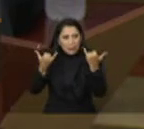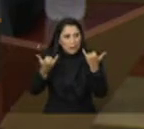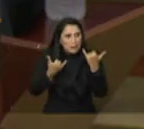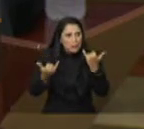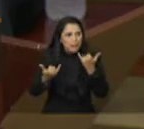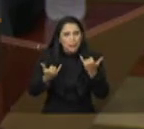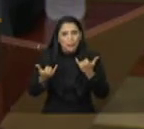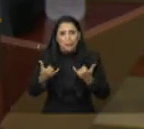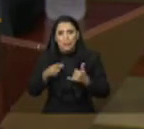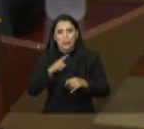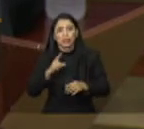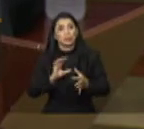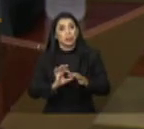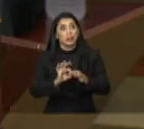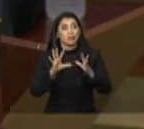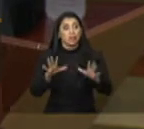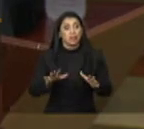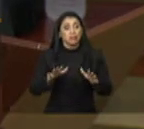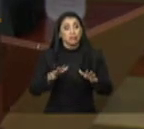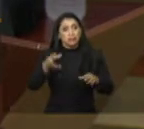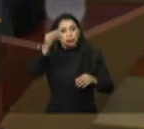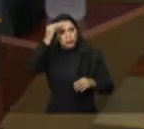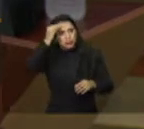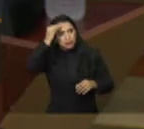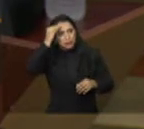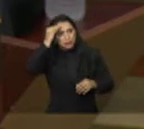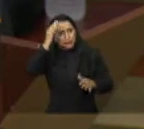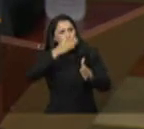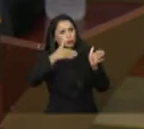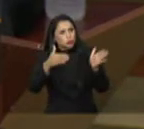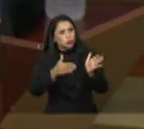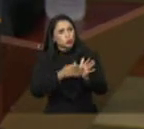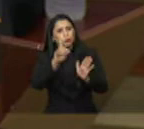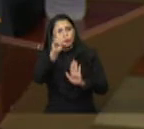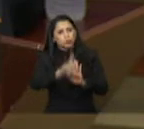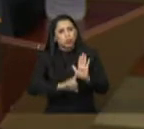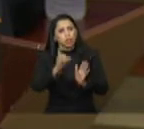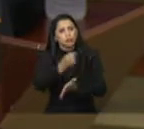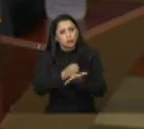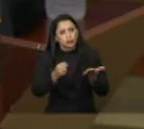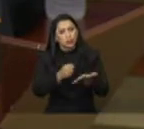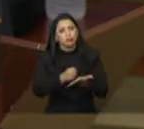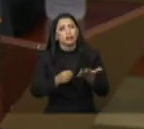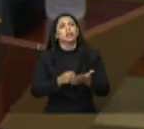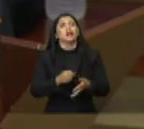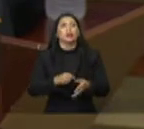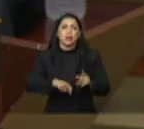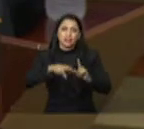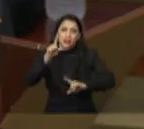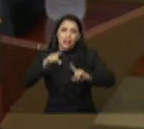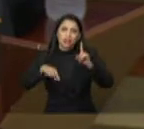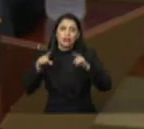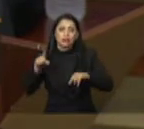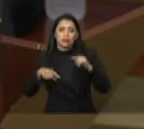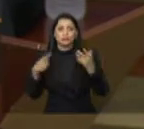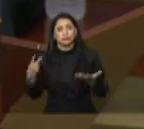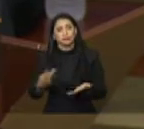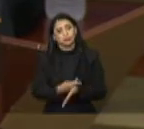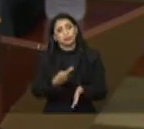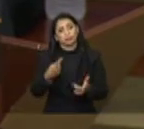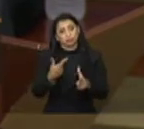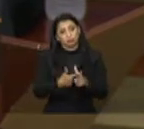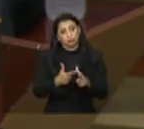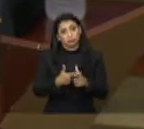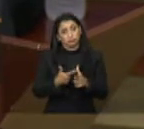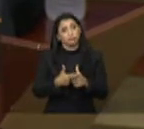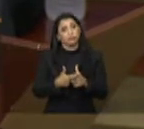a visualização do quadro geral do processo de materialização do direito fundamental com as nuances que naturalmente cercam problemas com